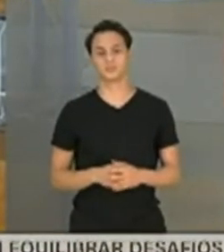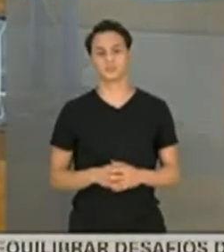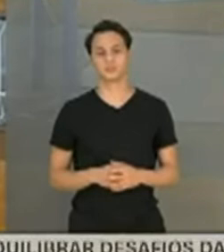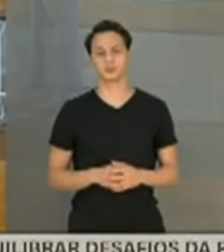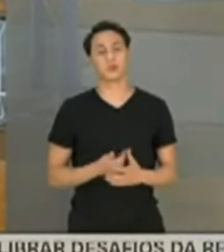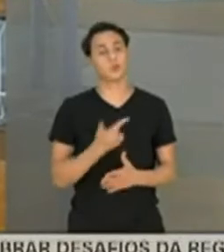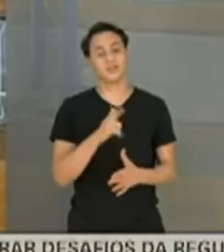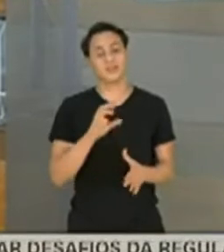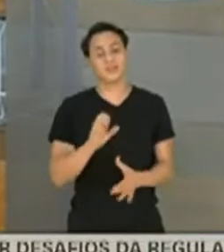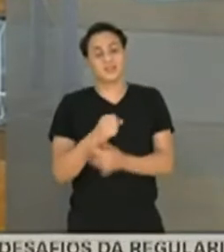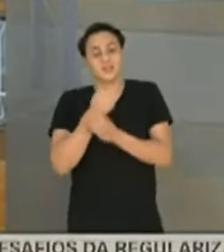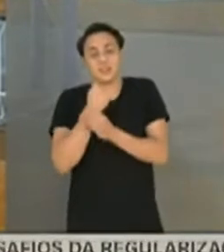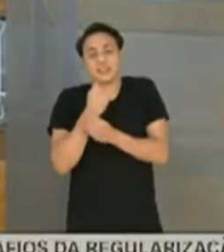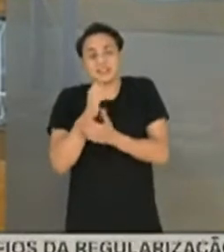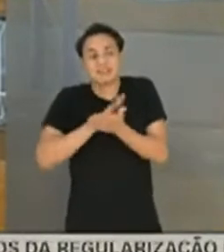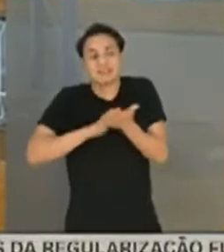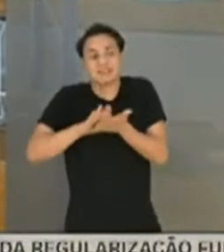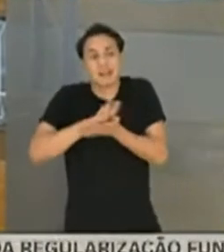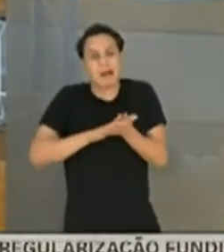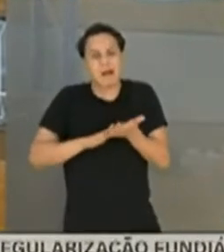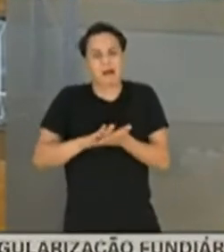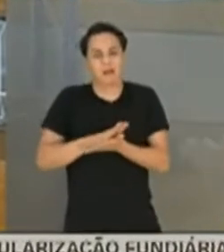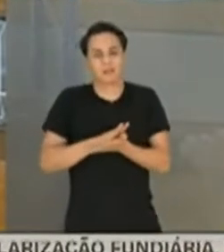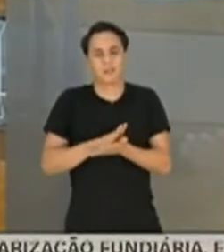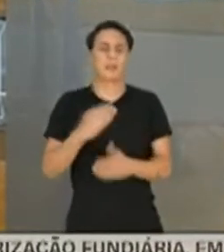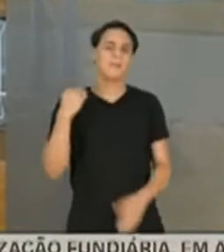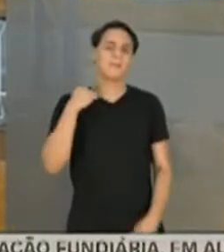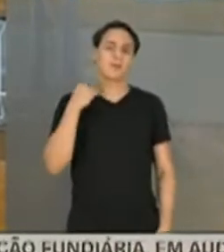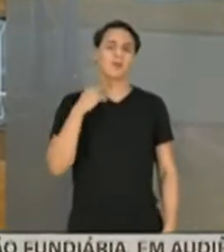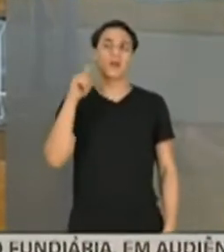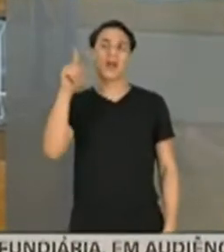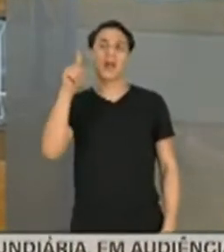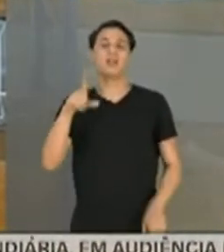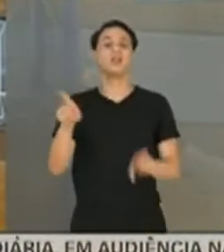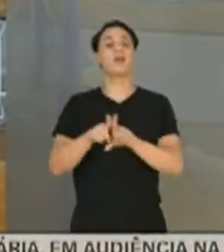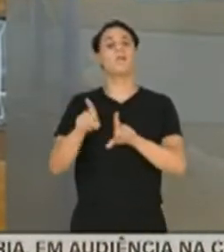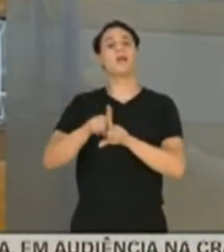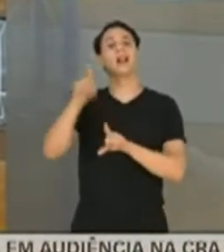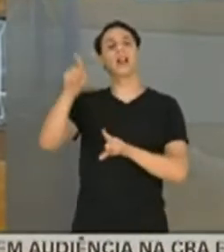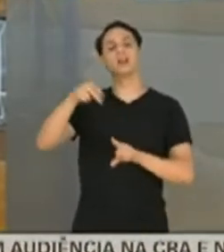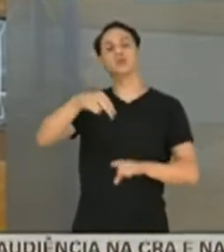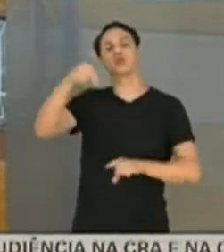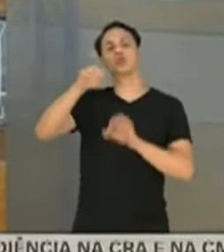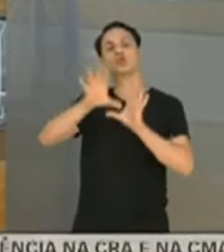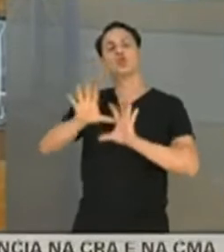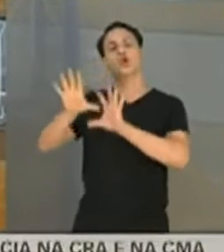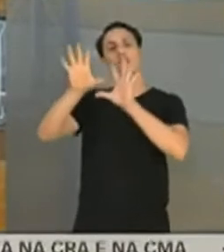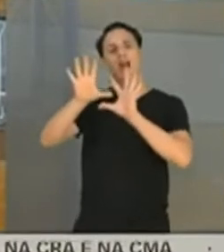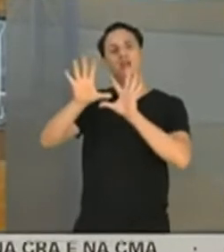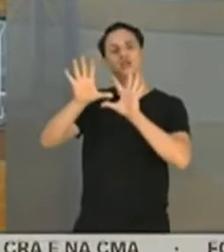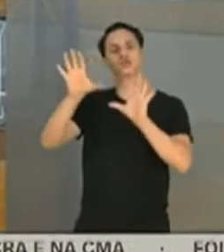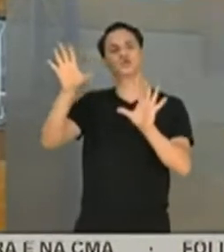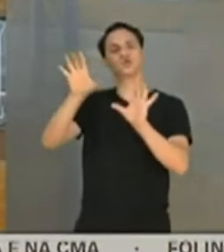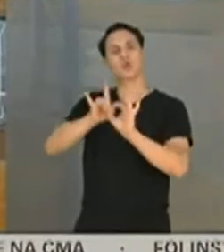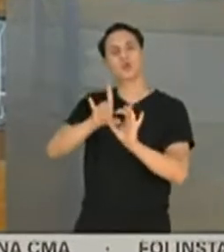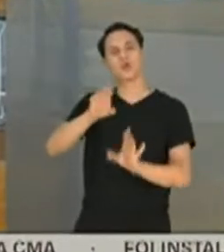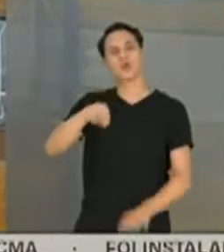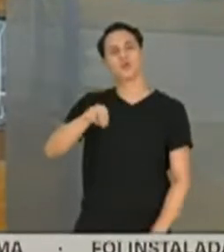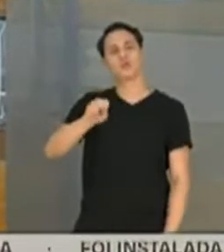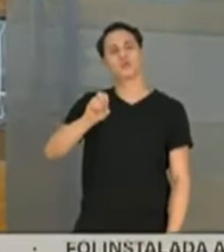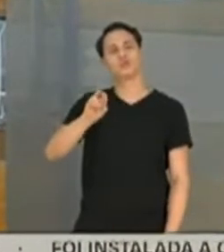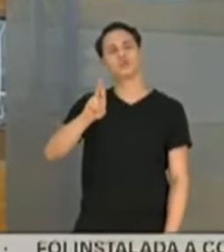teve de banco, nem banco nenhum, que foi o caso do Consórcio Nordeste, que foi feita uma compra